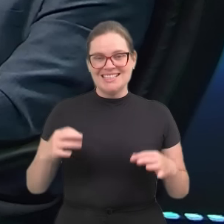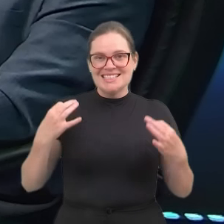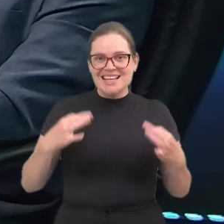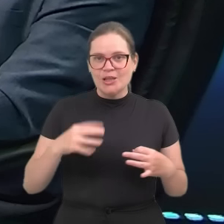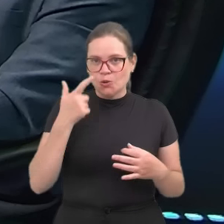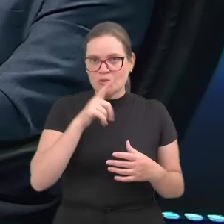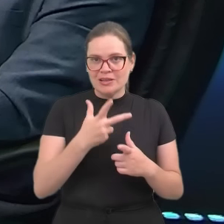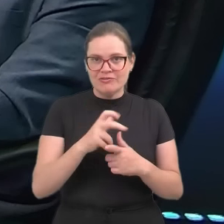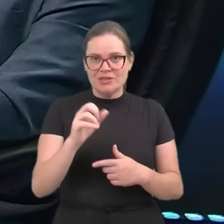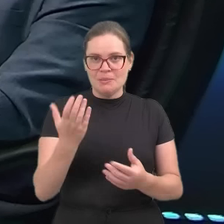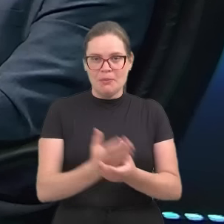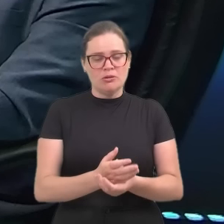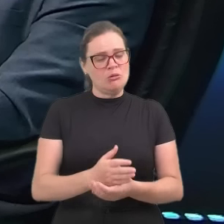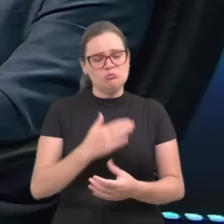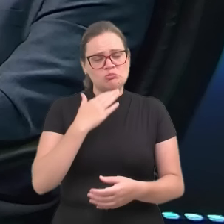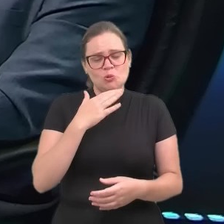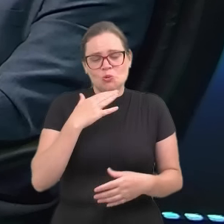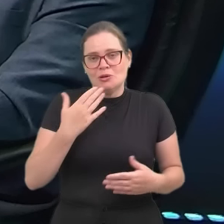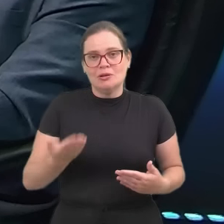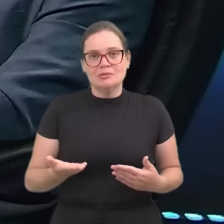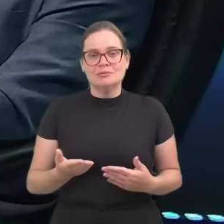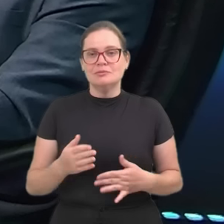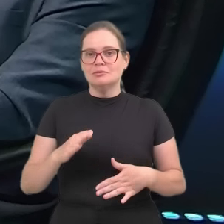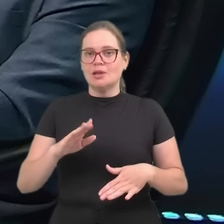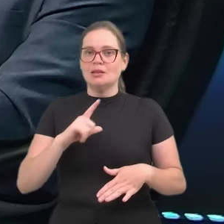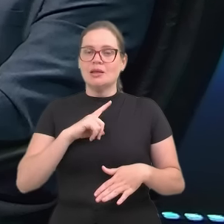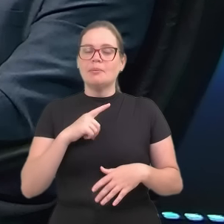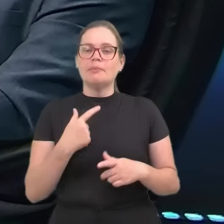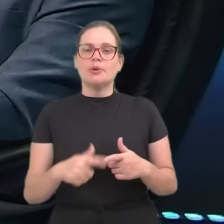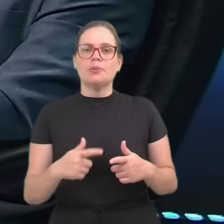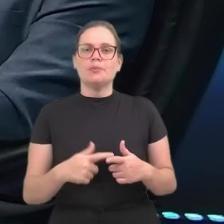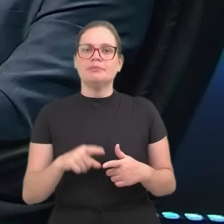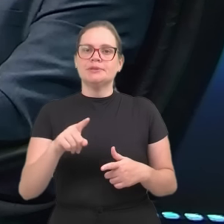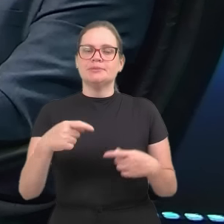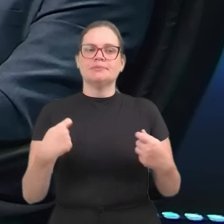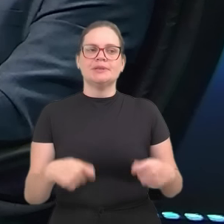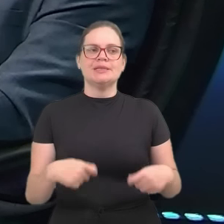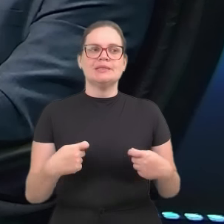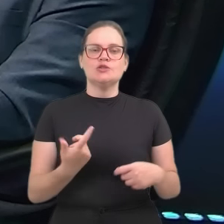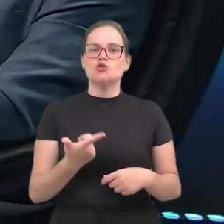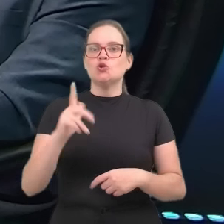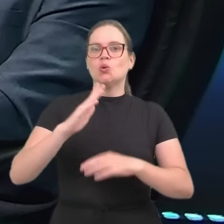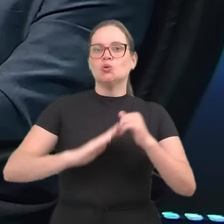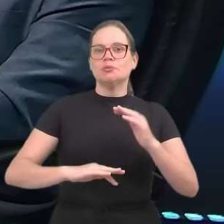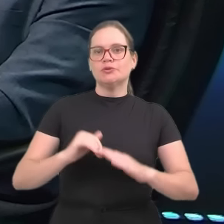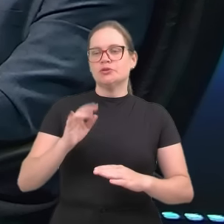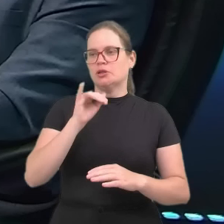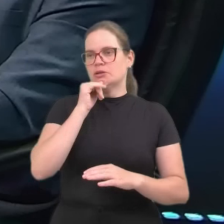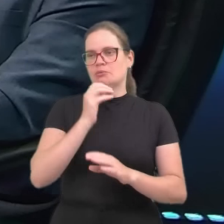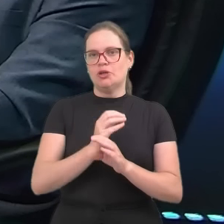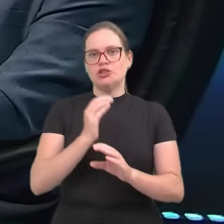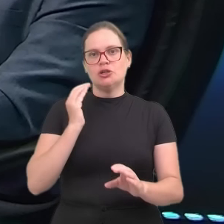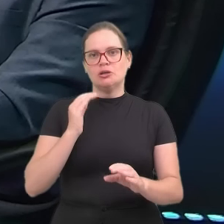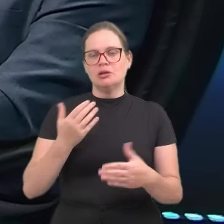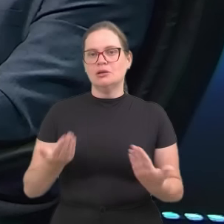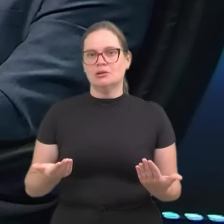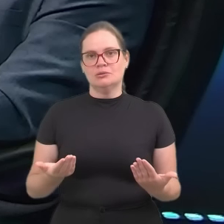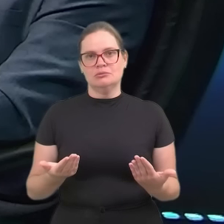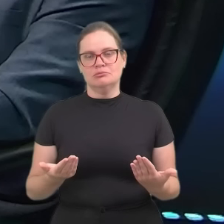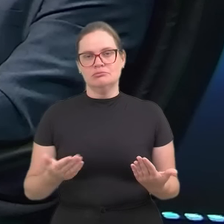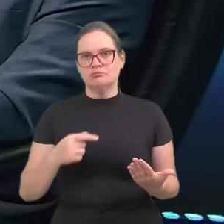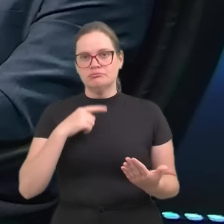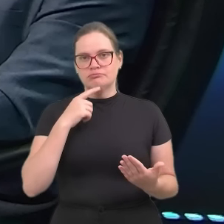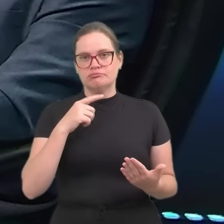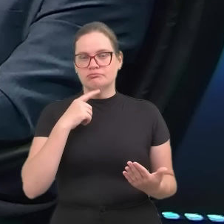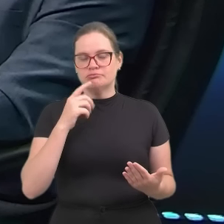de um advogado, mas nem sempre o advogado consegue resolver. Há problemas que você precisa de um outro profissional,